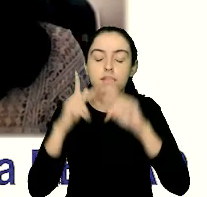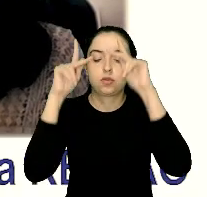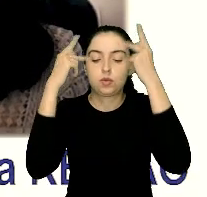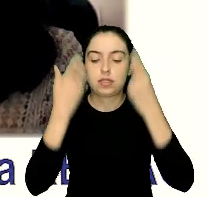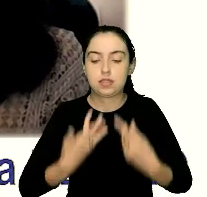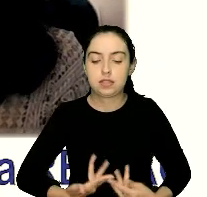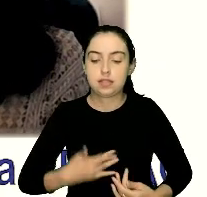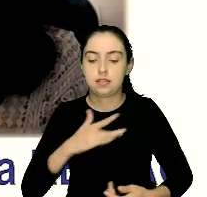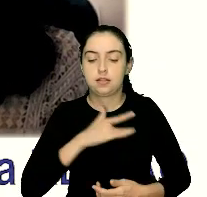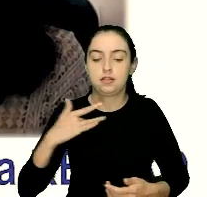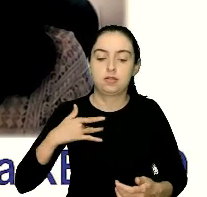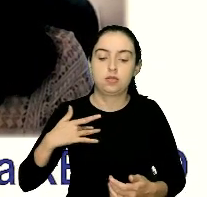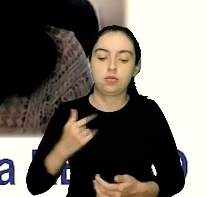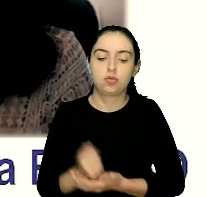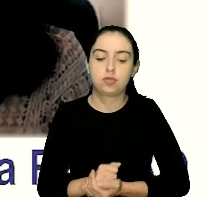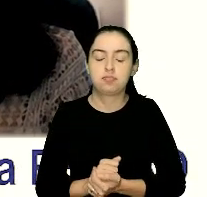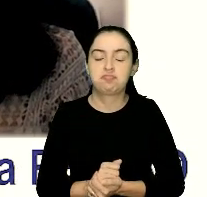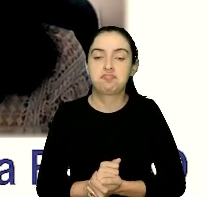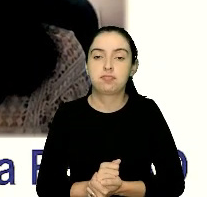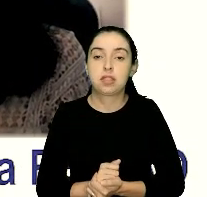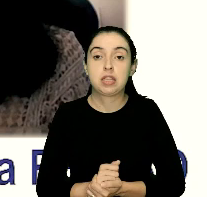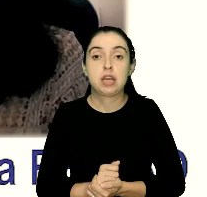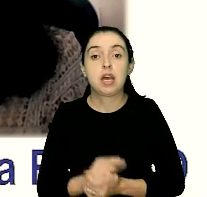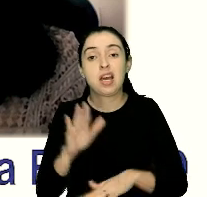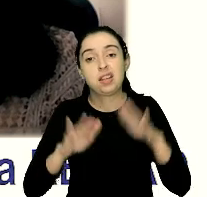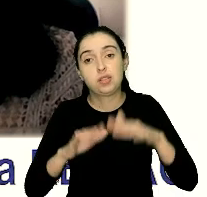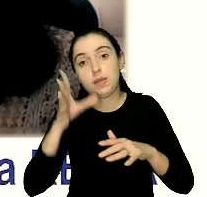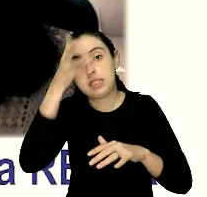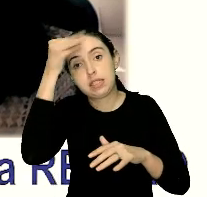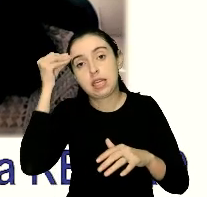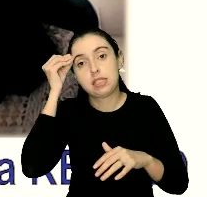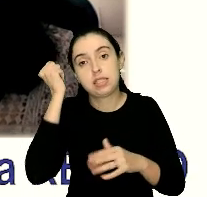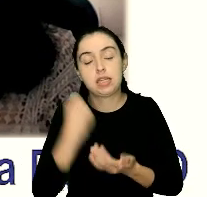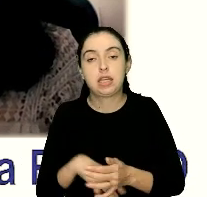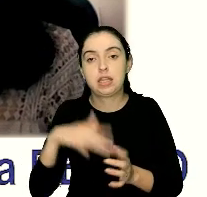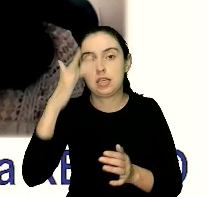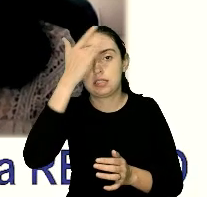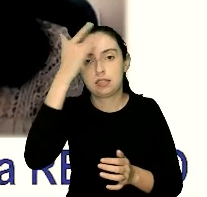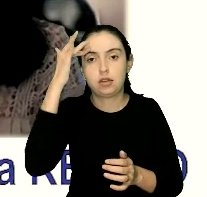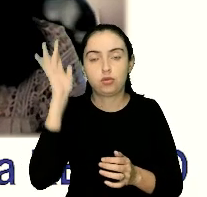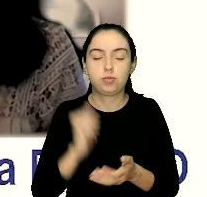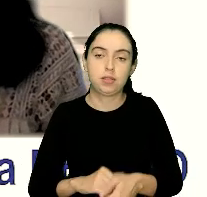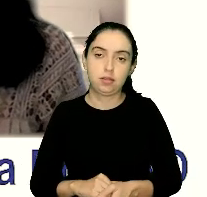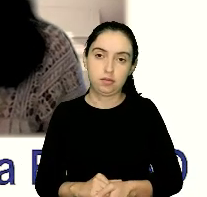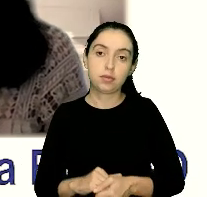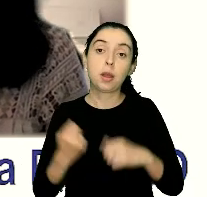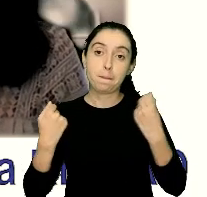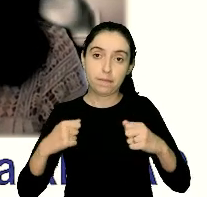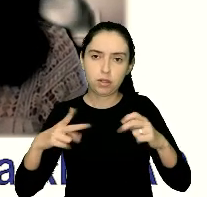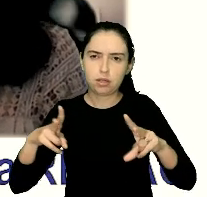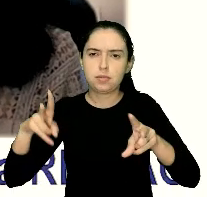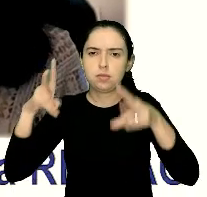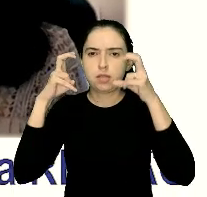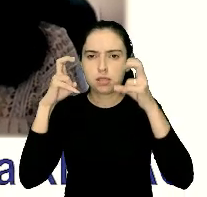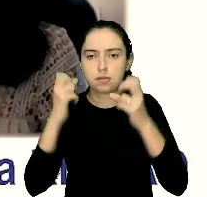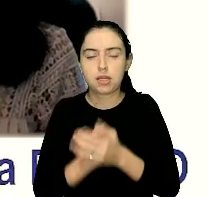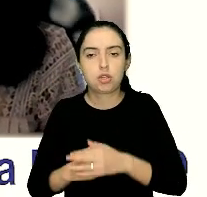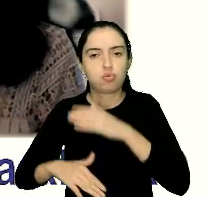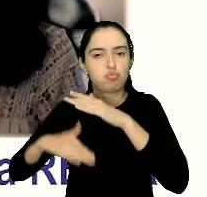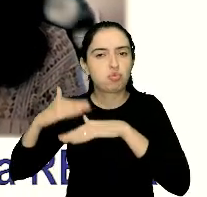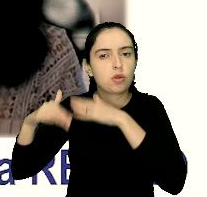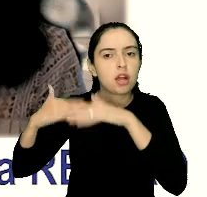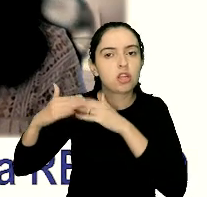que é a questão da saúde mental, e que nós pudemos perceber durante essa pandemia e ainda